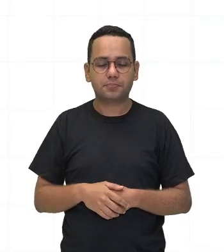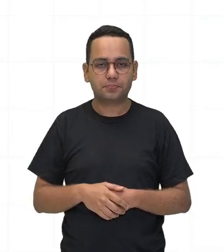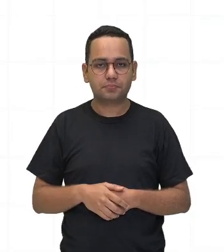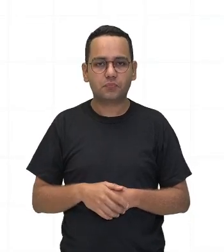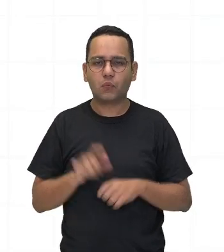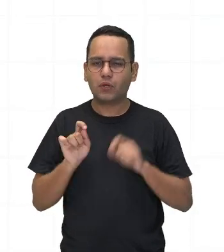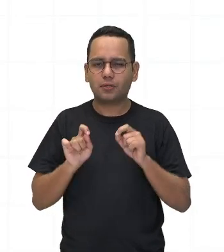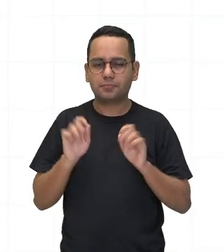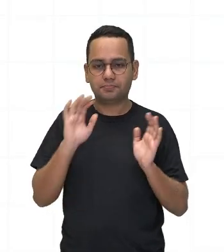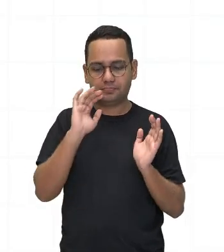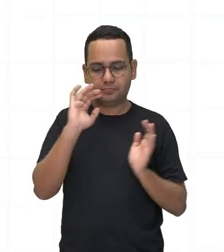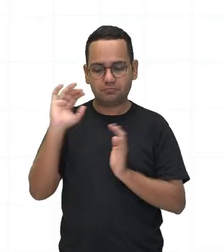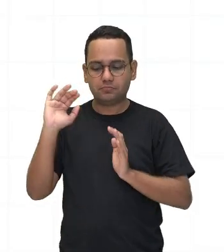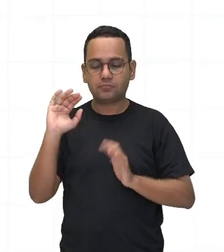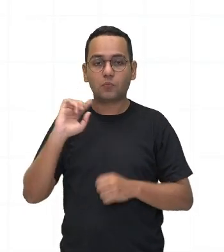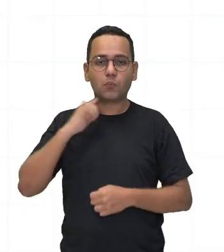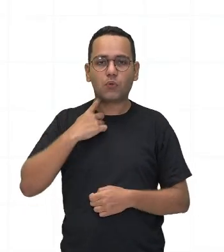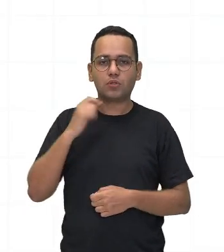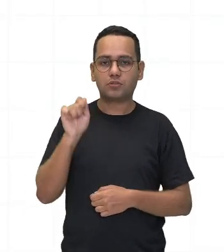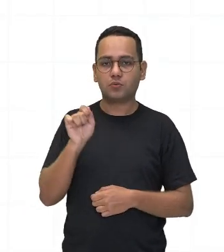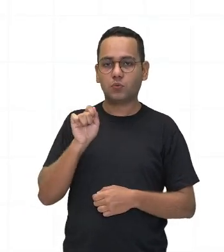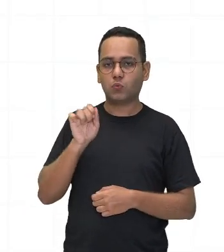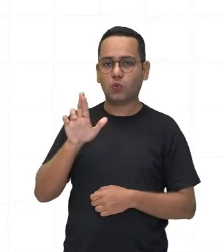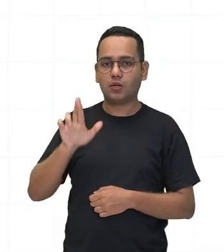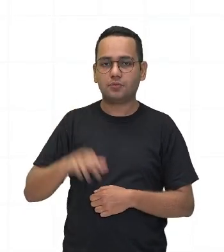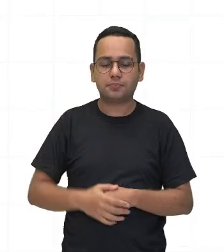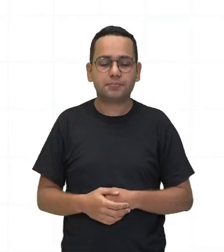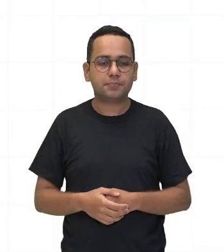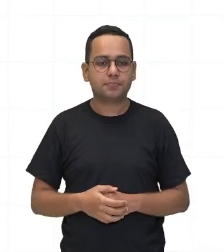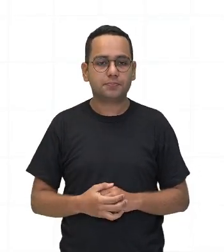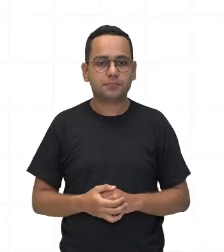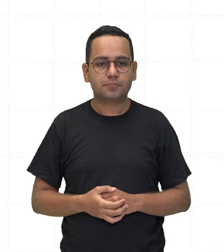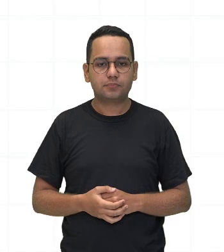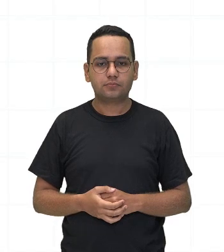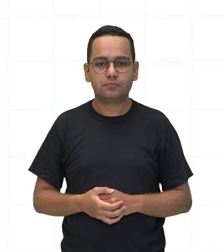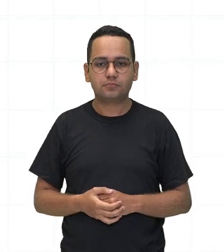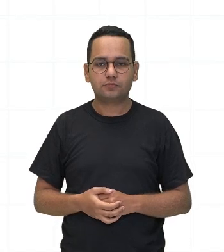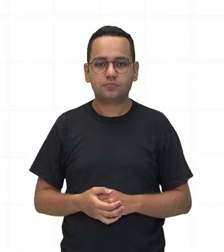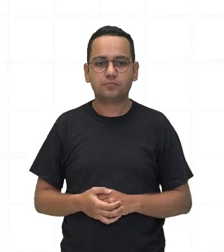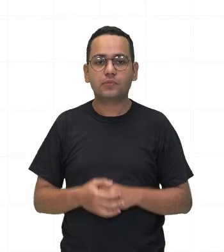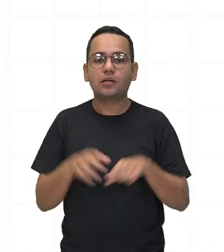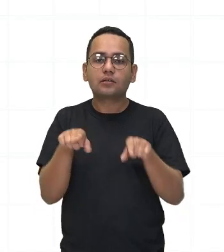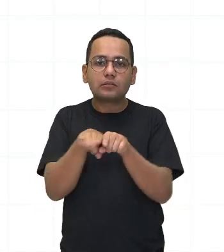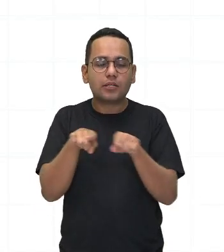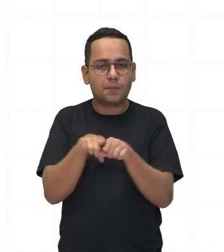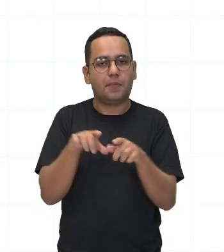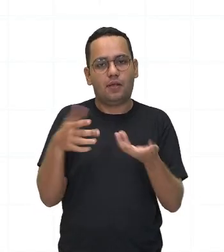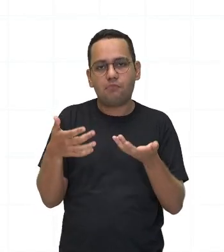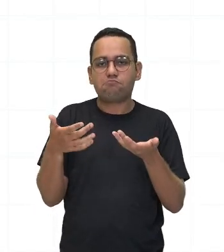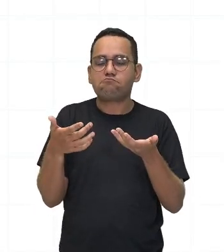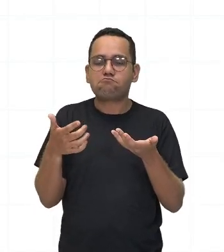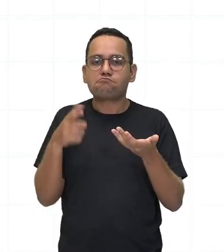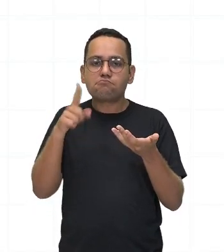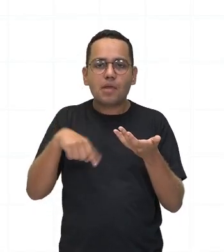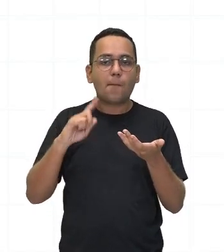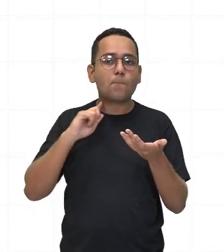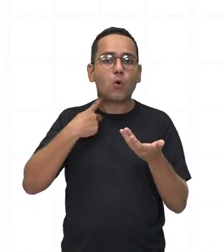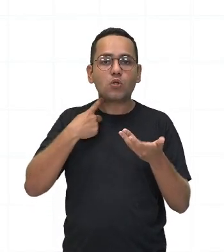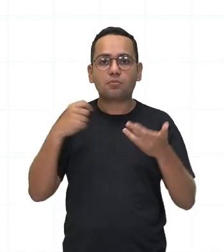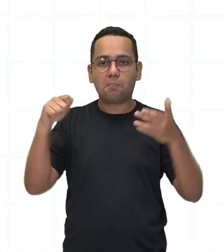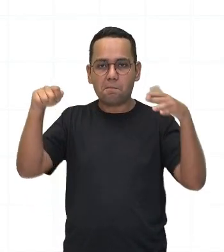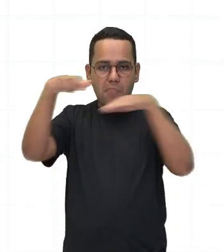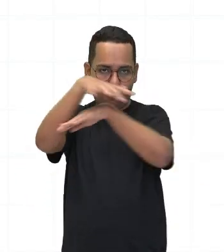do ar. A poluição do ar também é conhecida como poluição